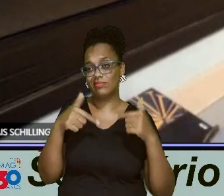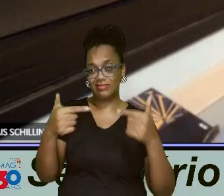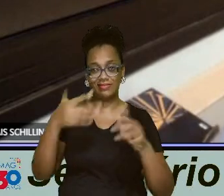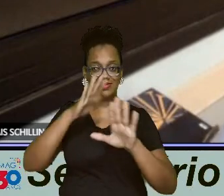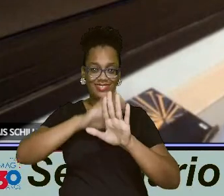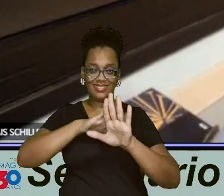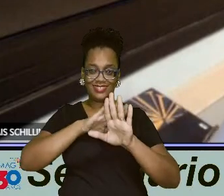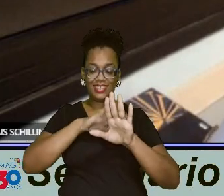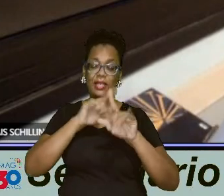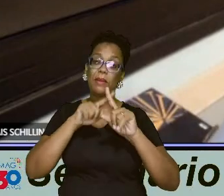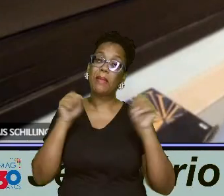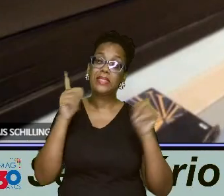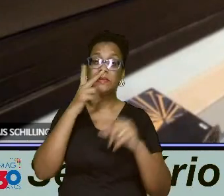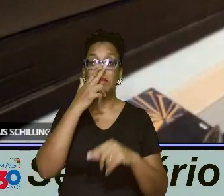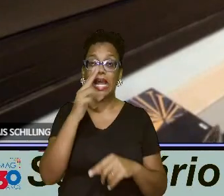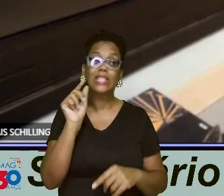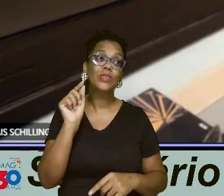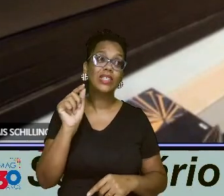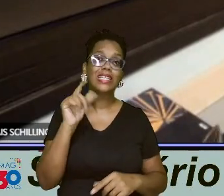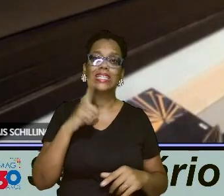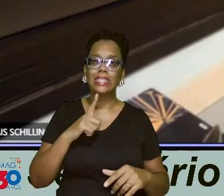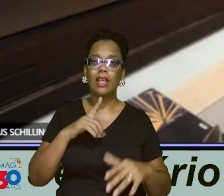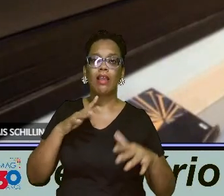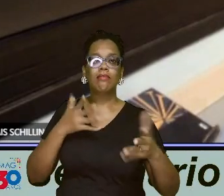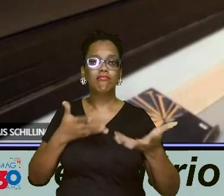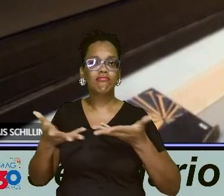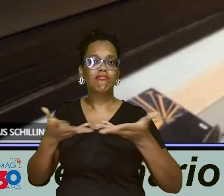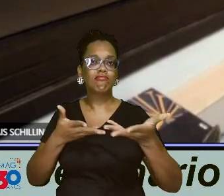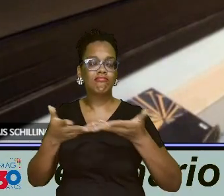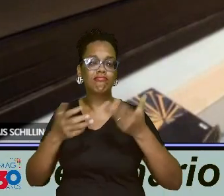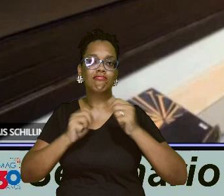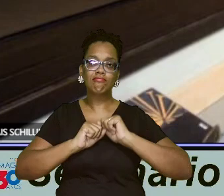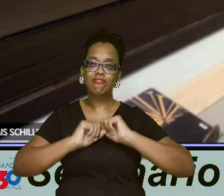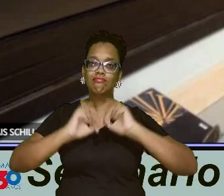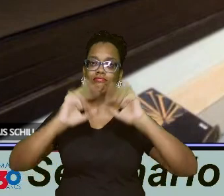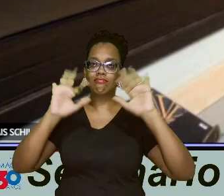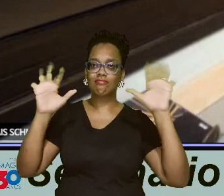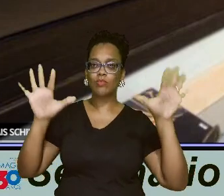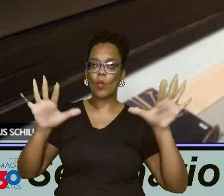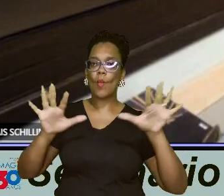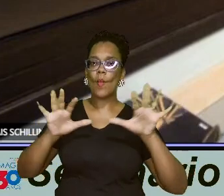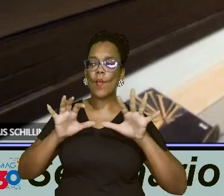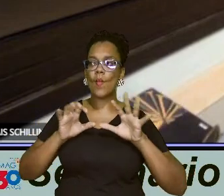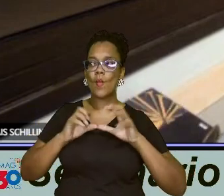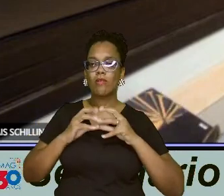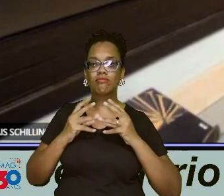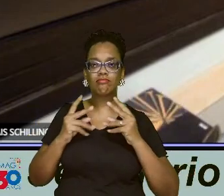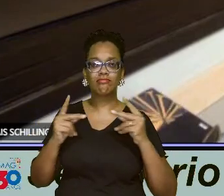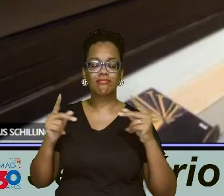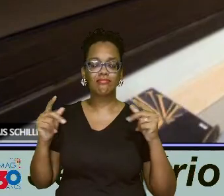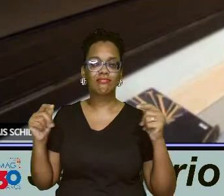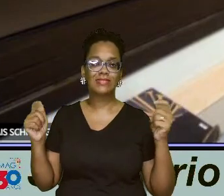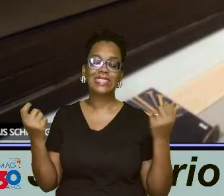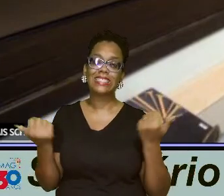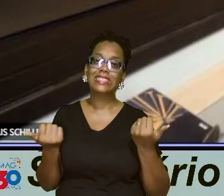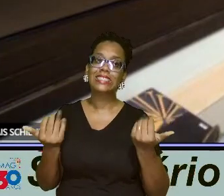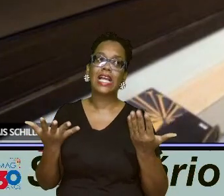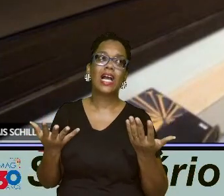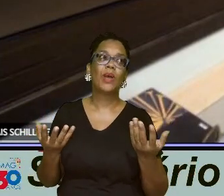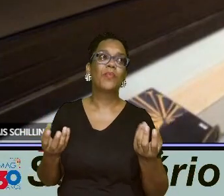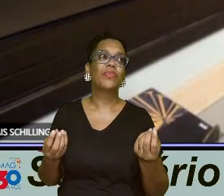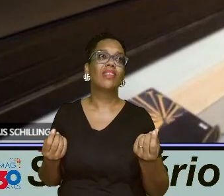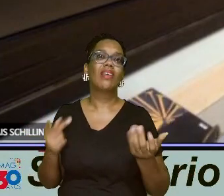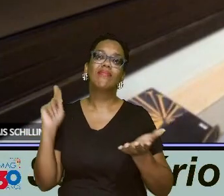precedente. Mas me parece que há um movimento bastante claro no sentido de absorver e de dar